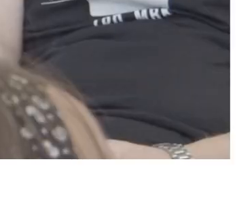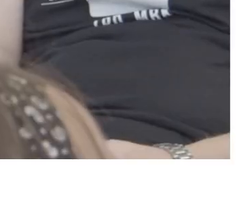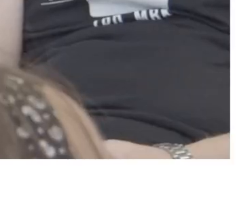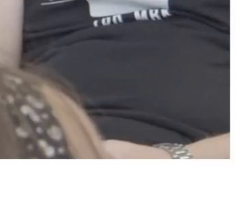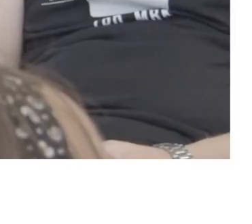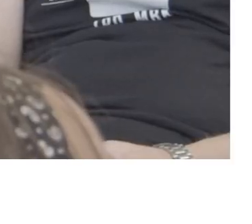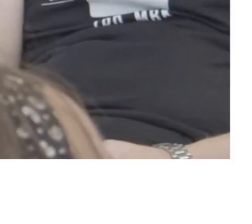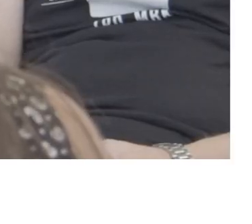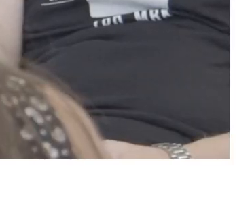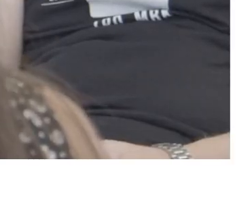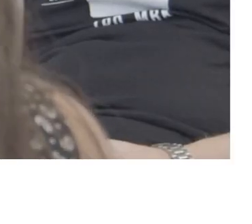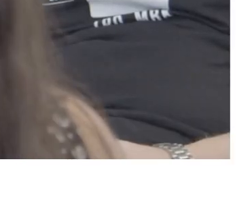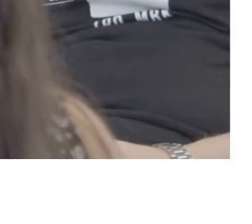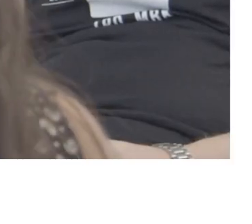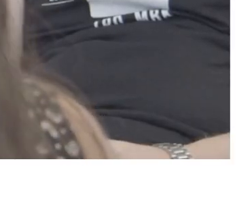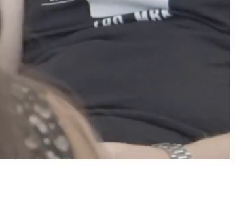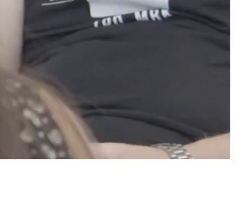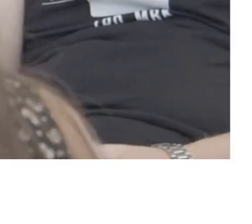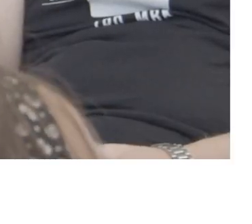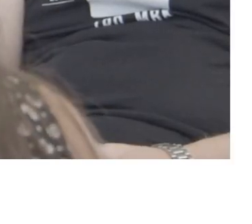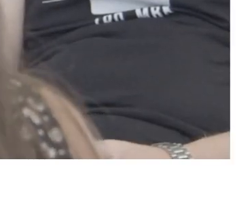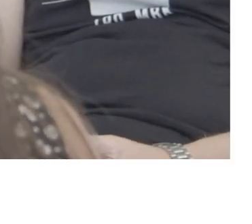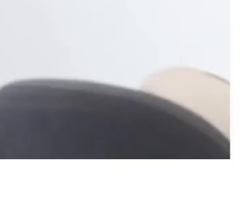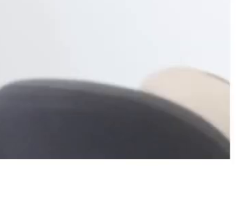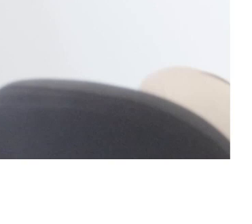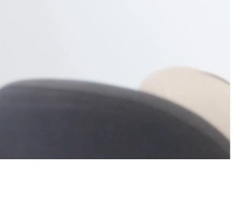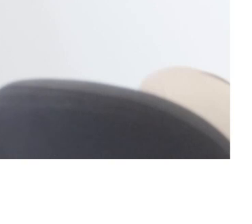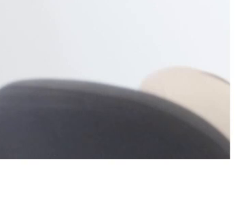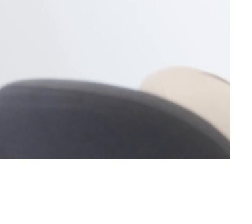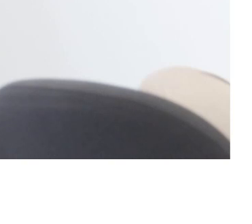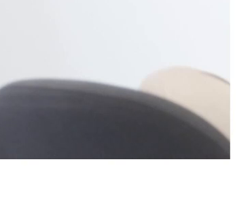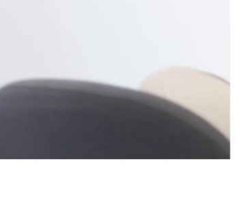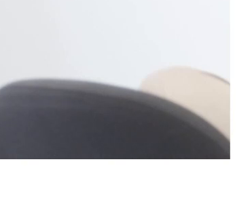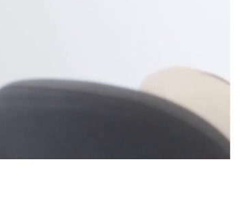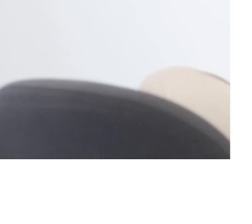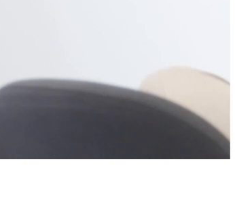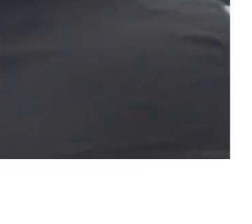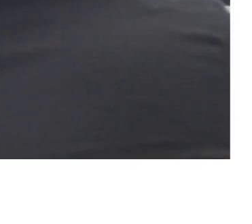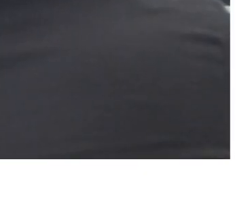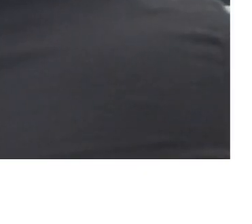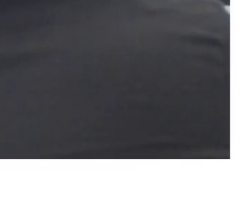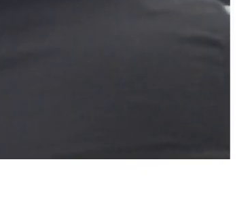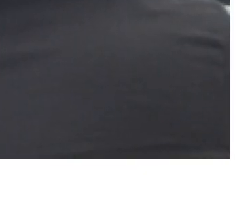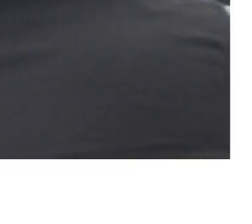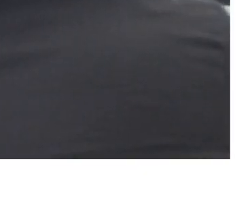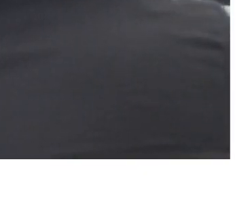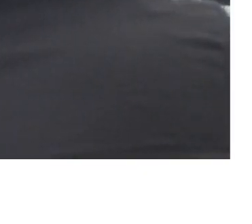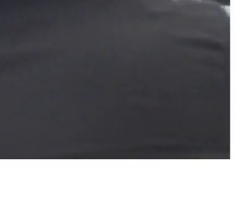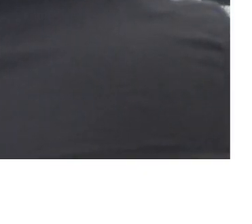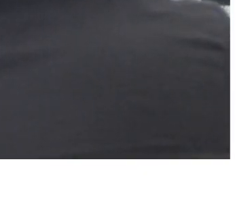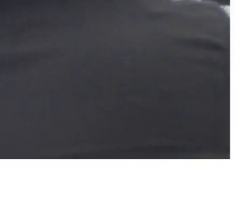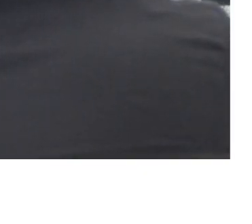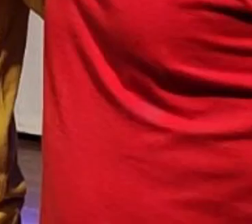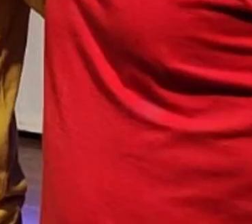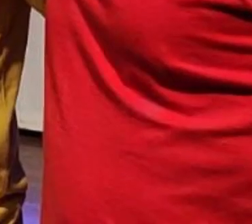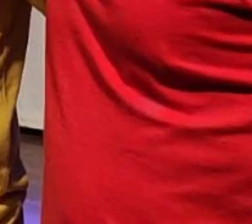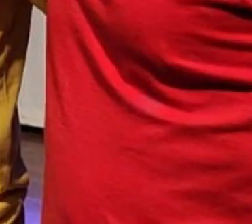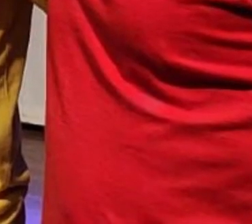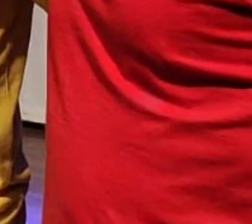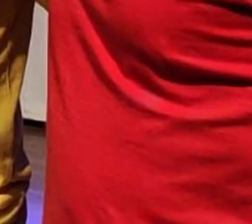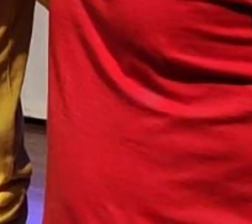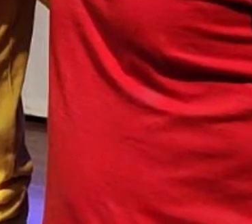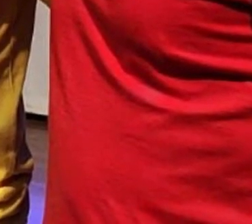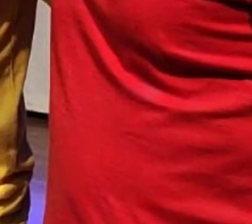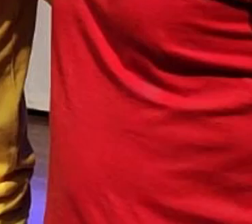evidências concretas, que podem ser visualizadas de forma clara e autoexplicativa por meio de dados numéricos e gráficos. Cada